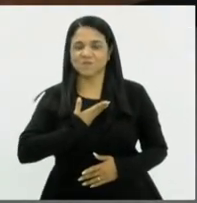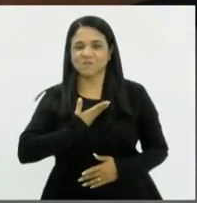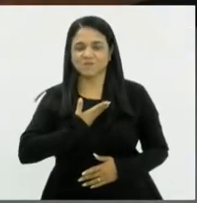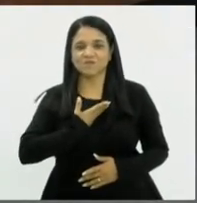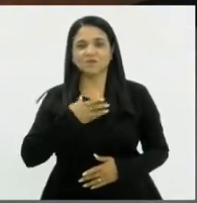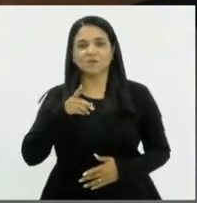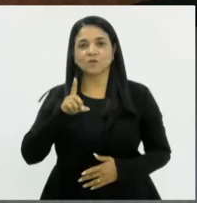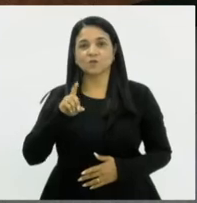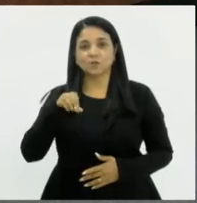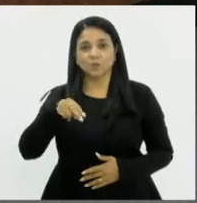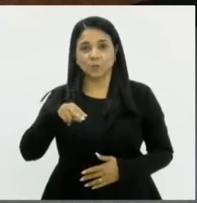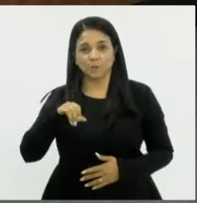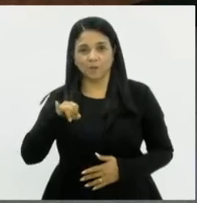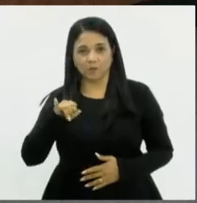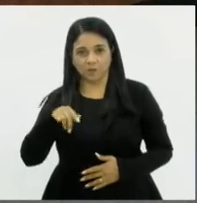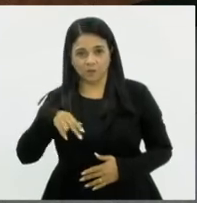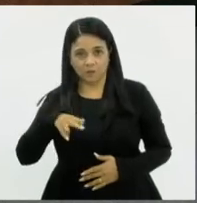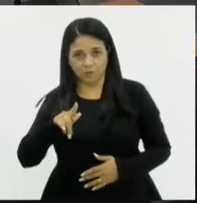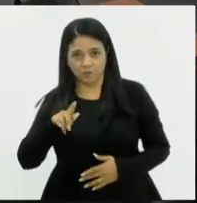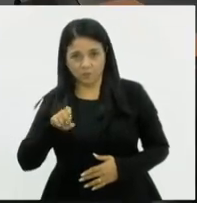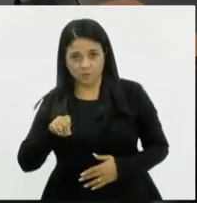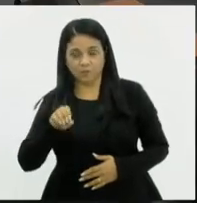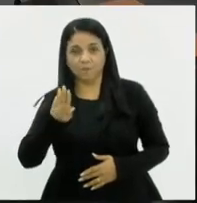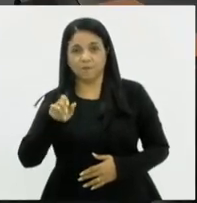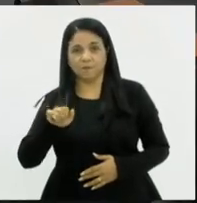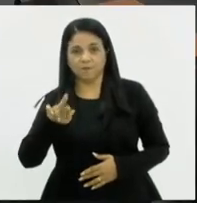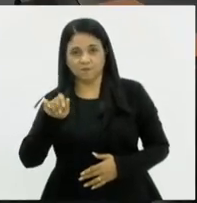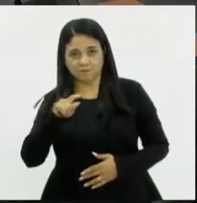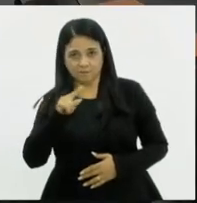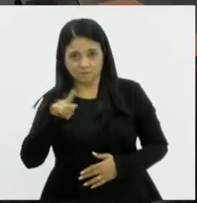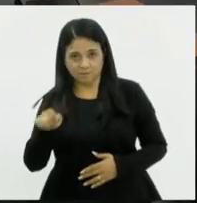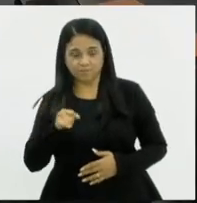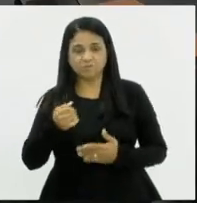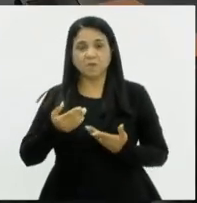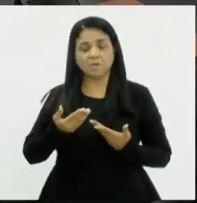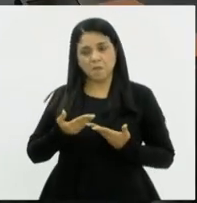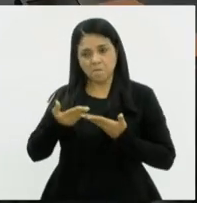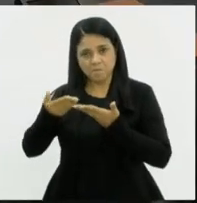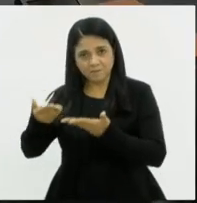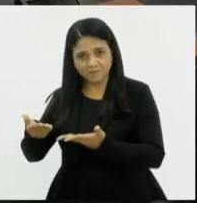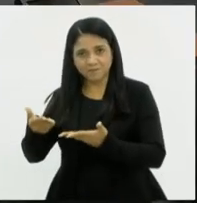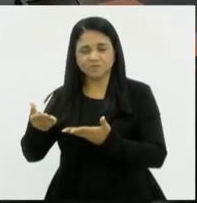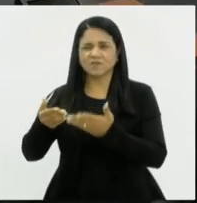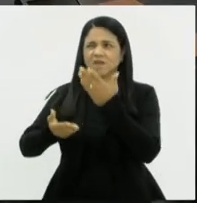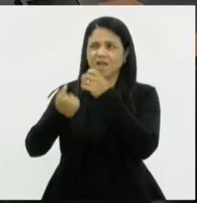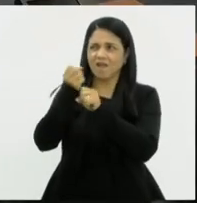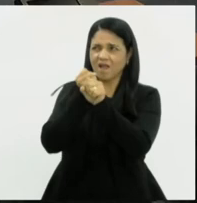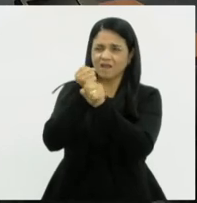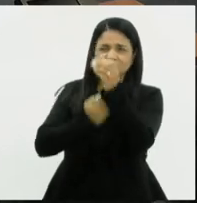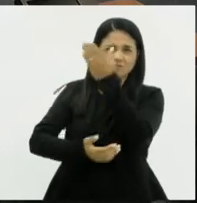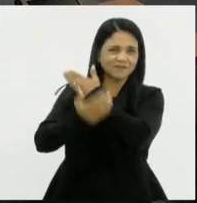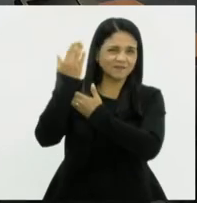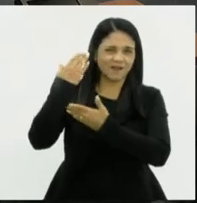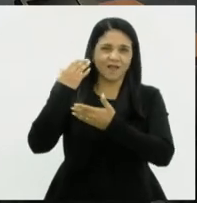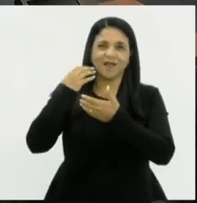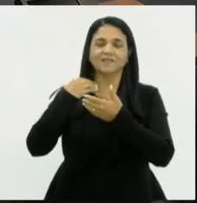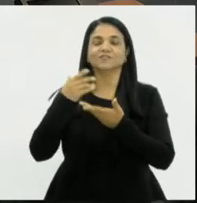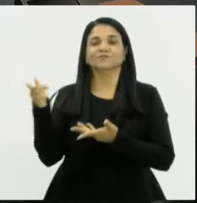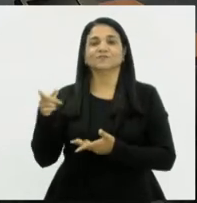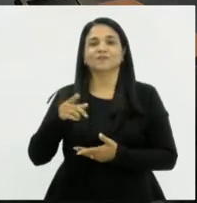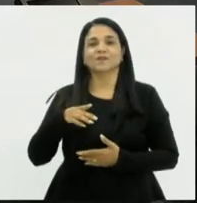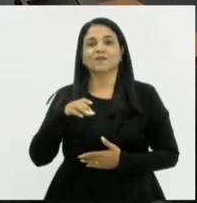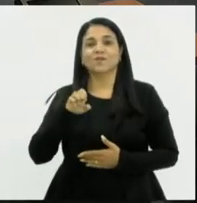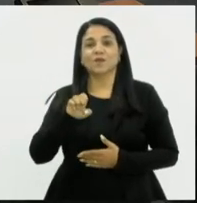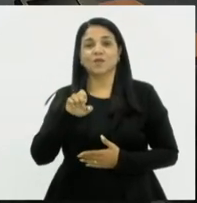Domingo Brazão, que me apresentou há muitos anos atrás, o Eduardo Cunha. E muito obrigado,